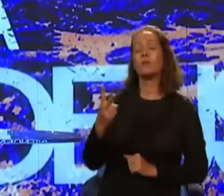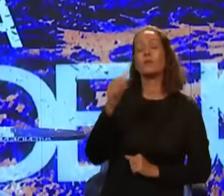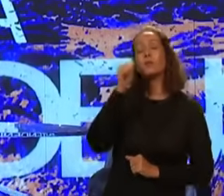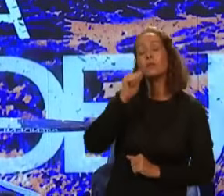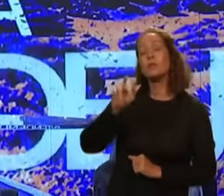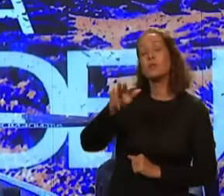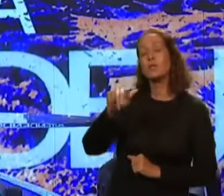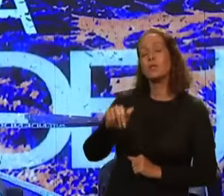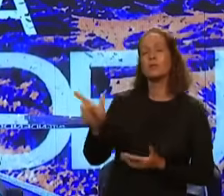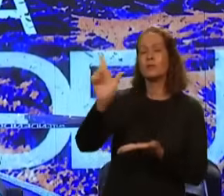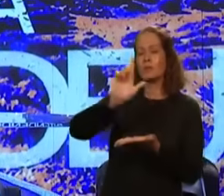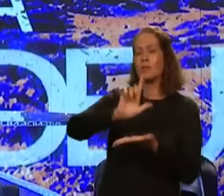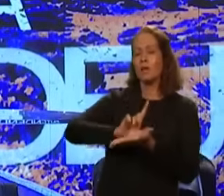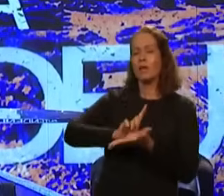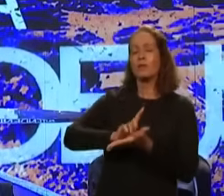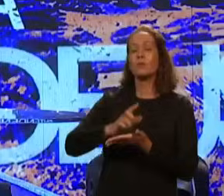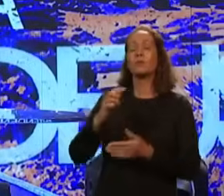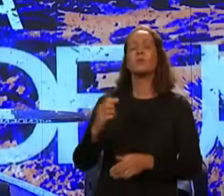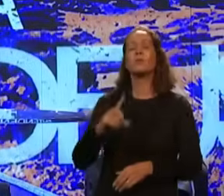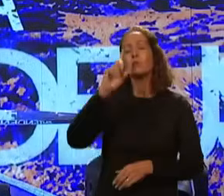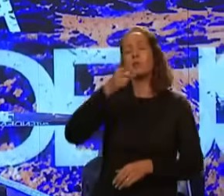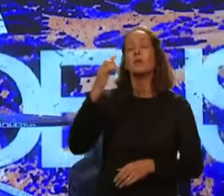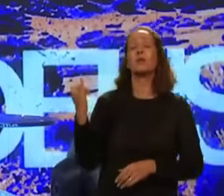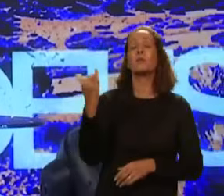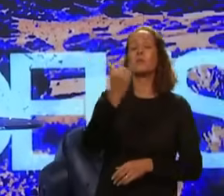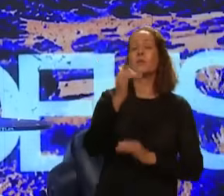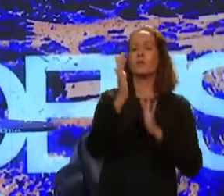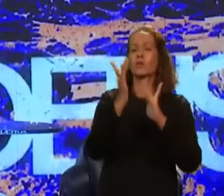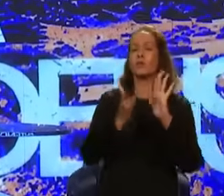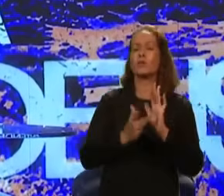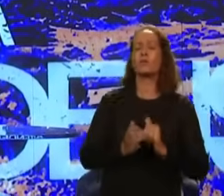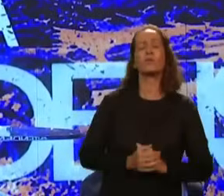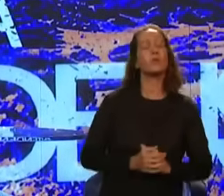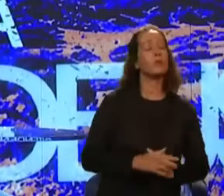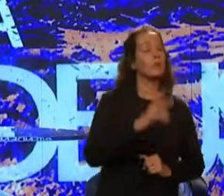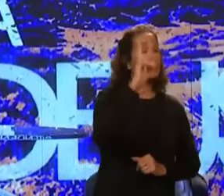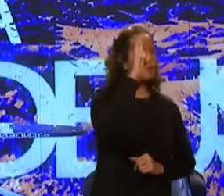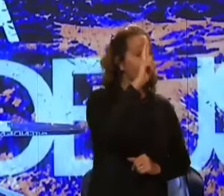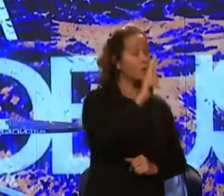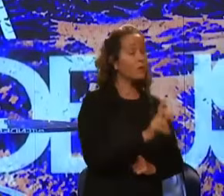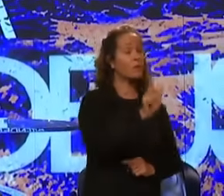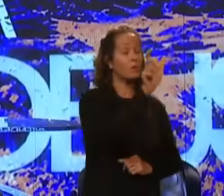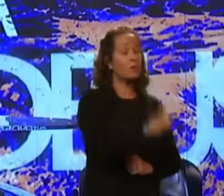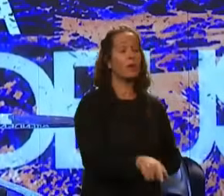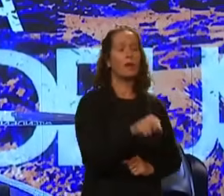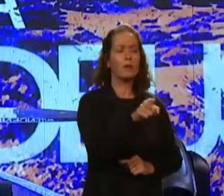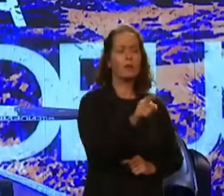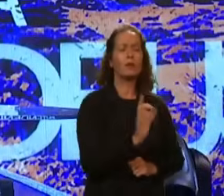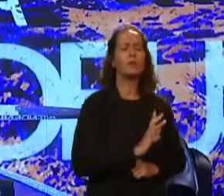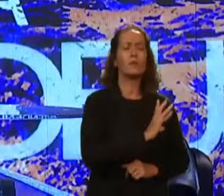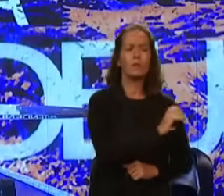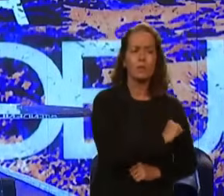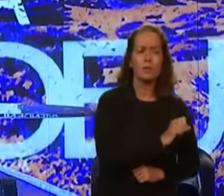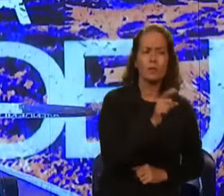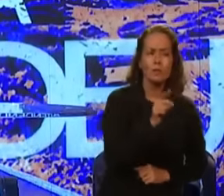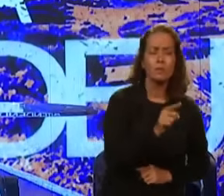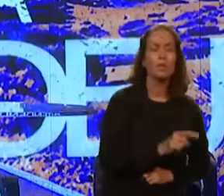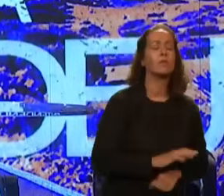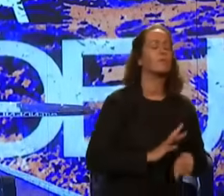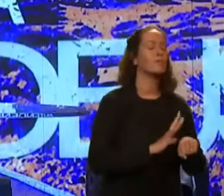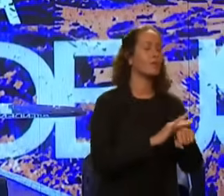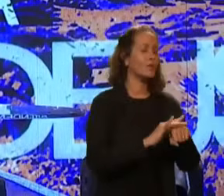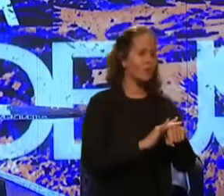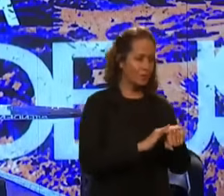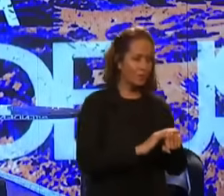a Jesus: Senhor, aquele a quem amas está